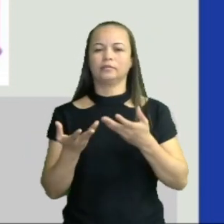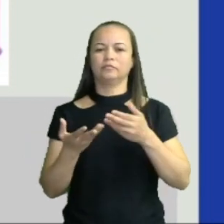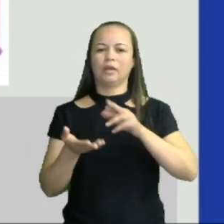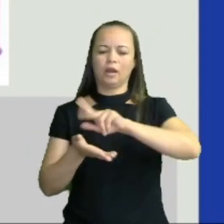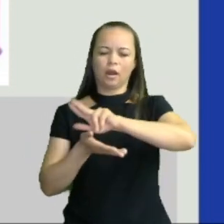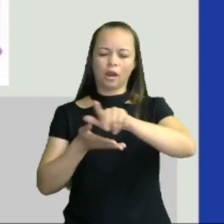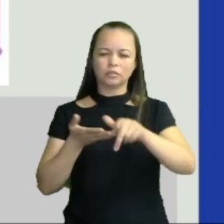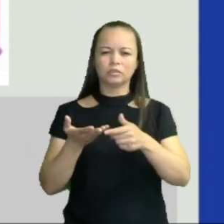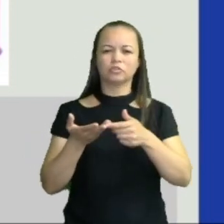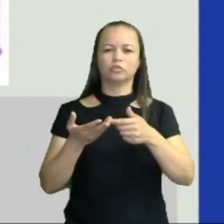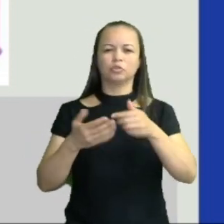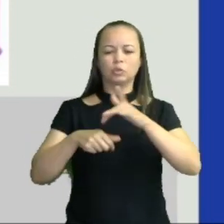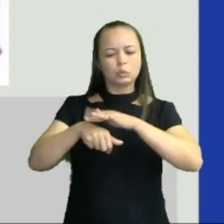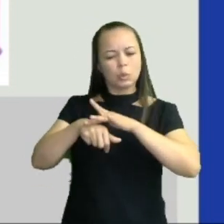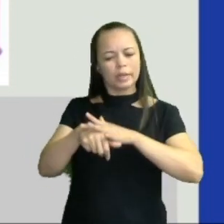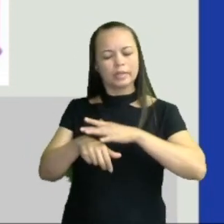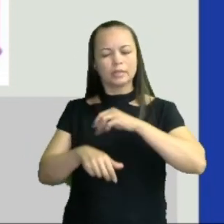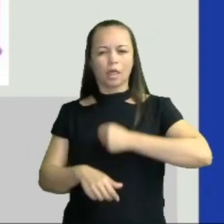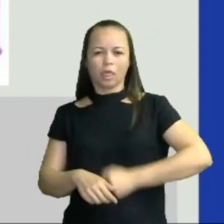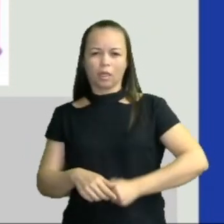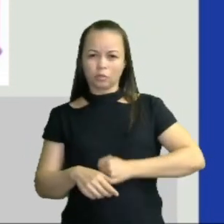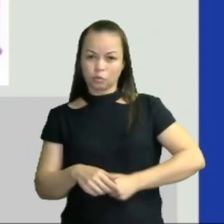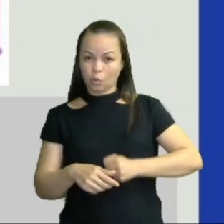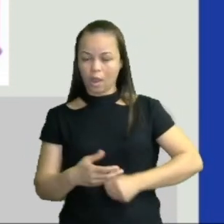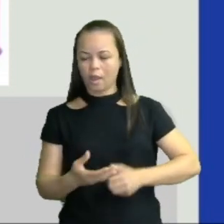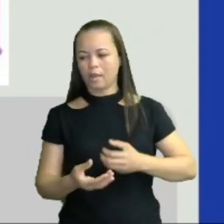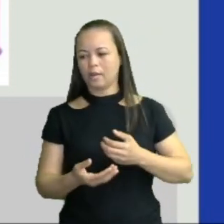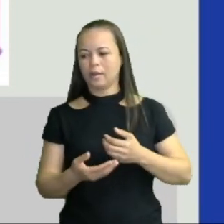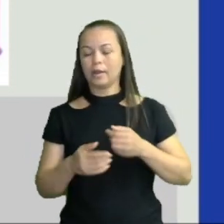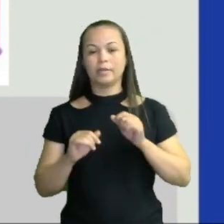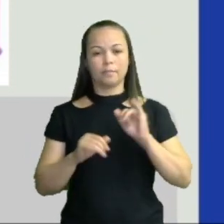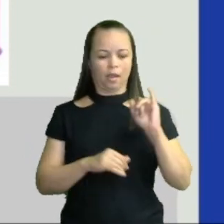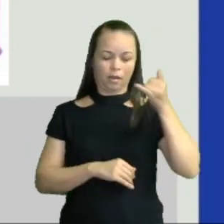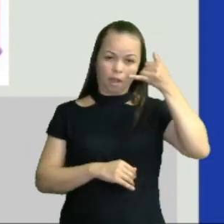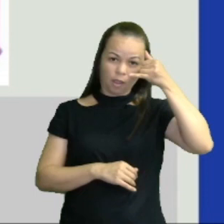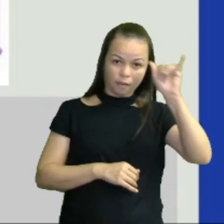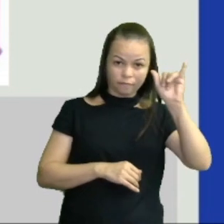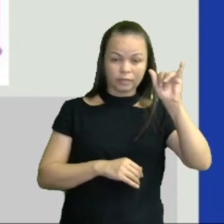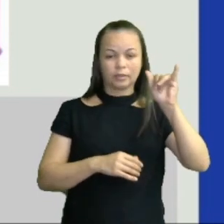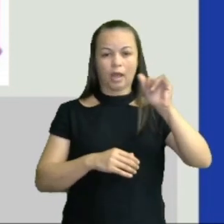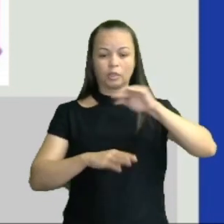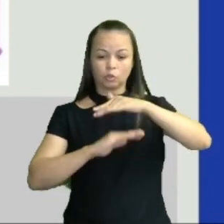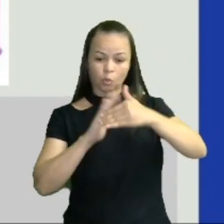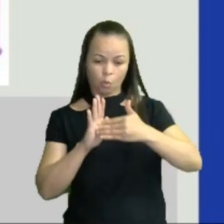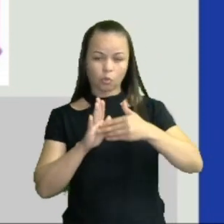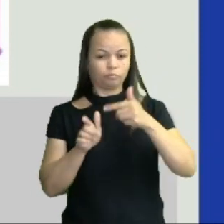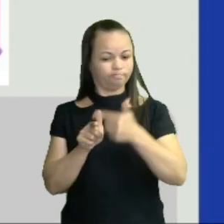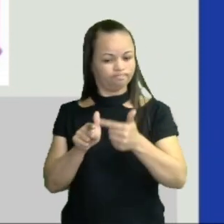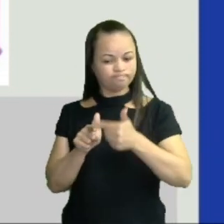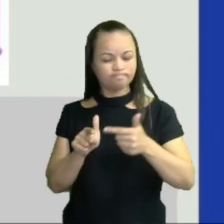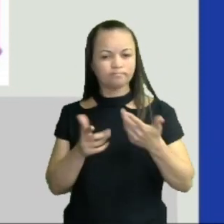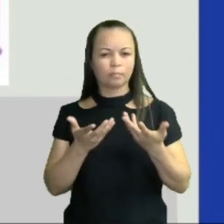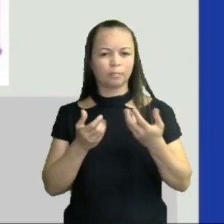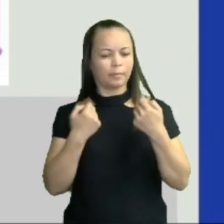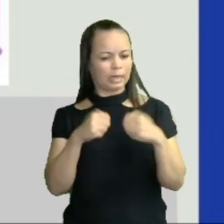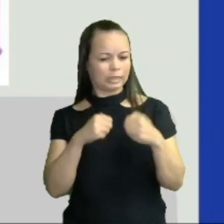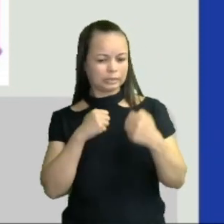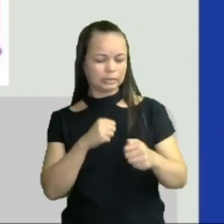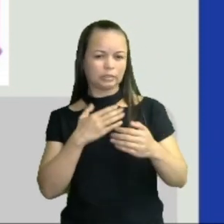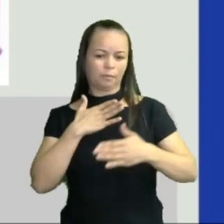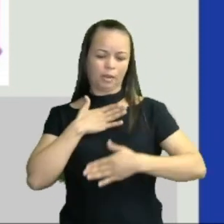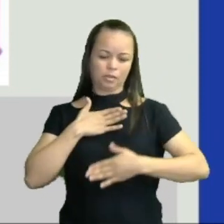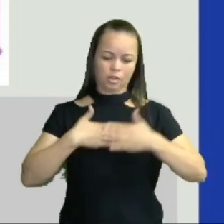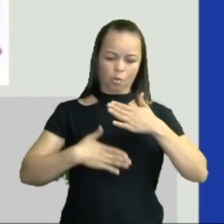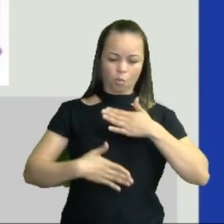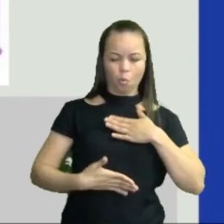como diarreia. E para evitar todos esses problemas, é preciso manter o corpo, e